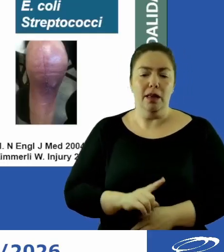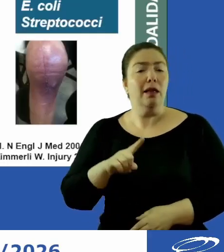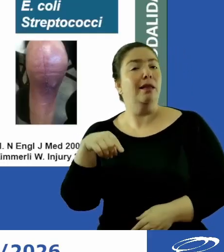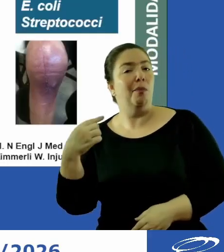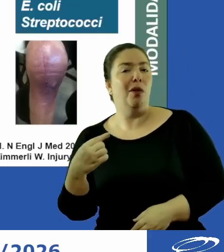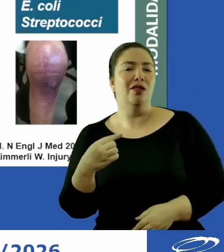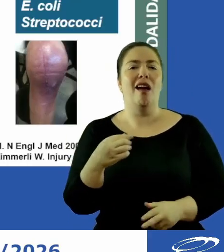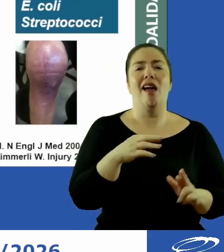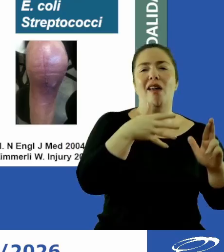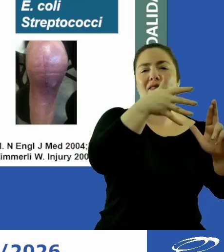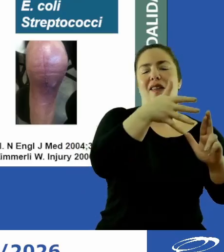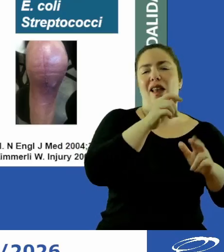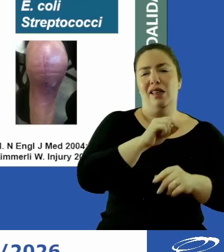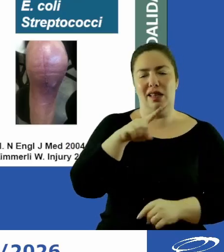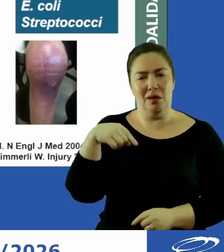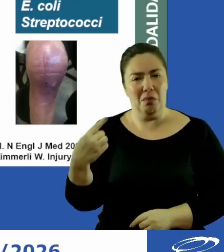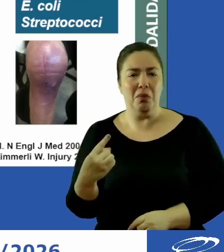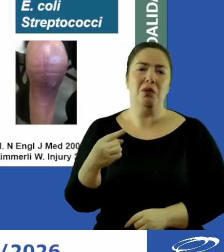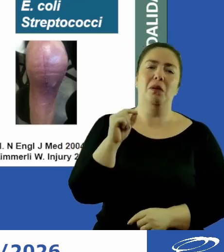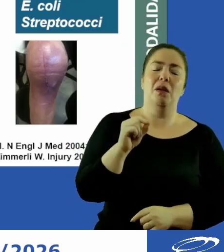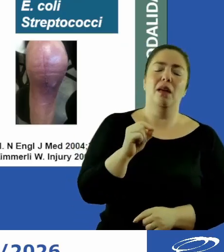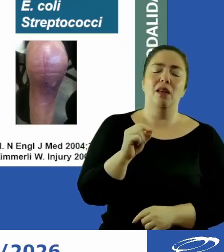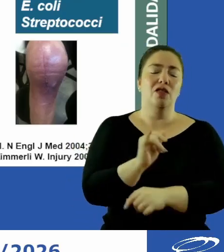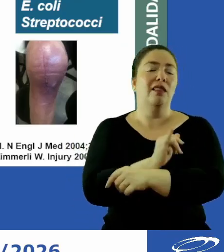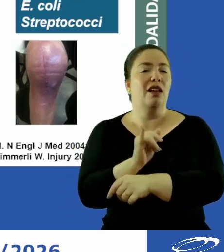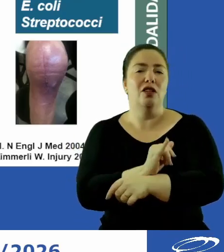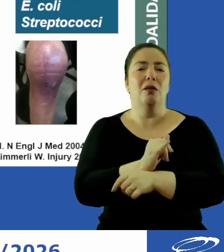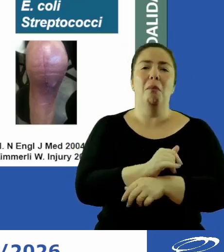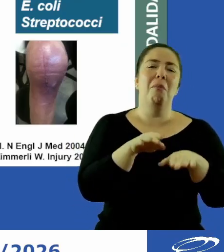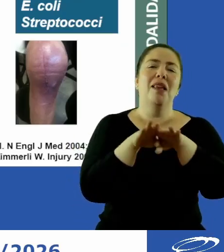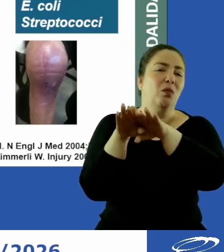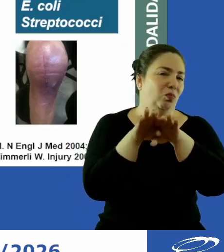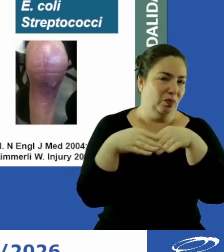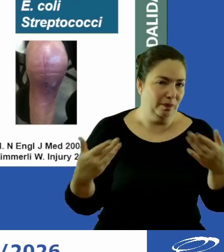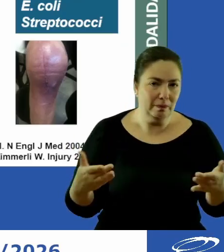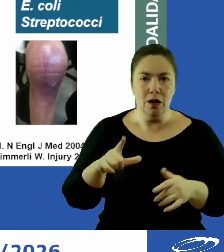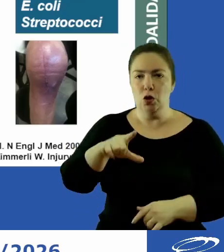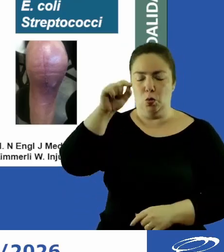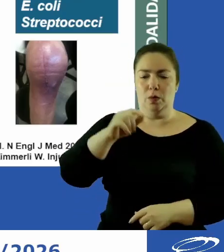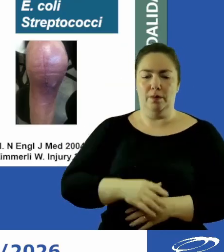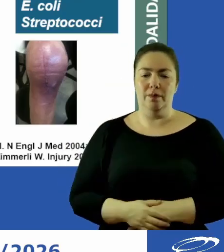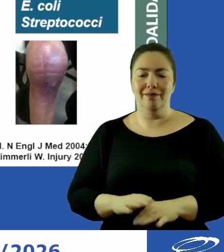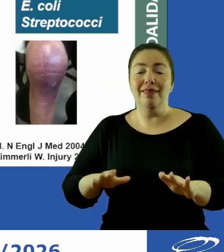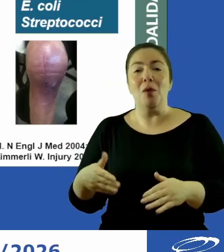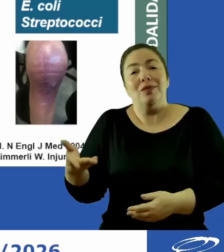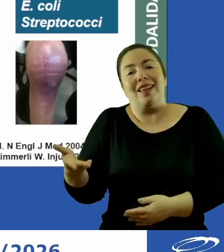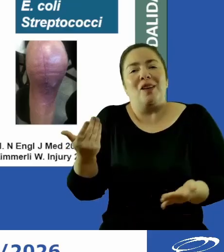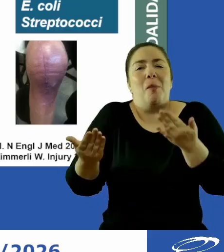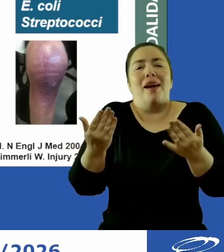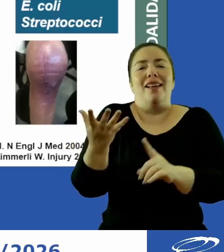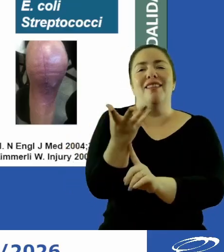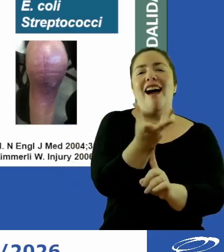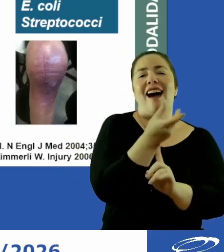várias outras variáveis. Como eu citei para os senhores, no meu olhar, a arte desse tratamento, desse manejo